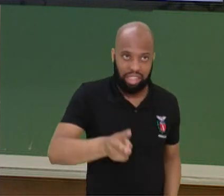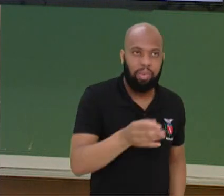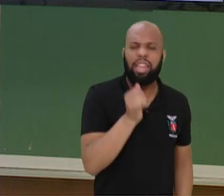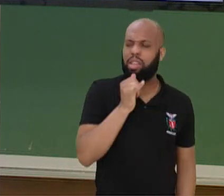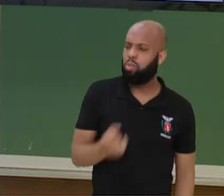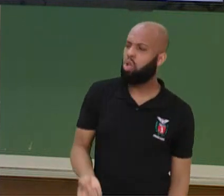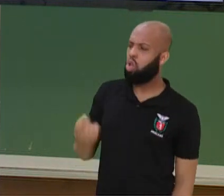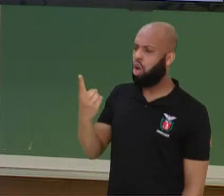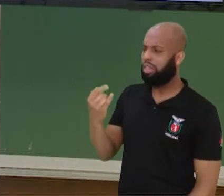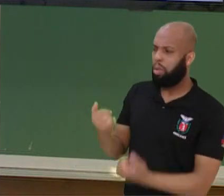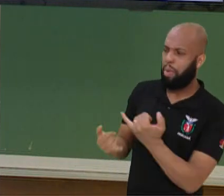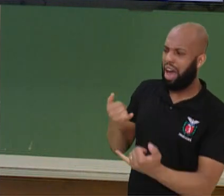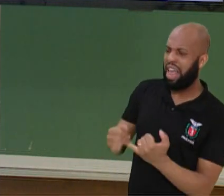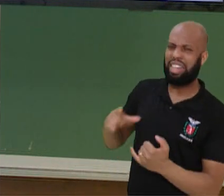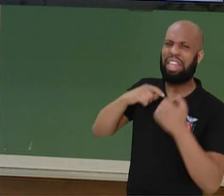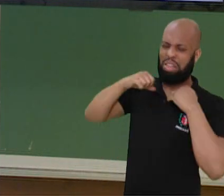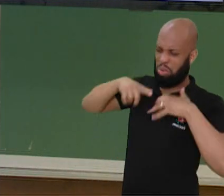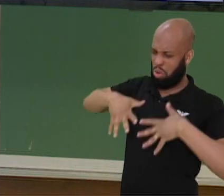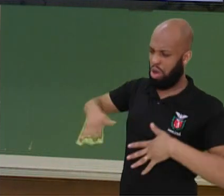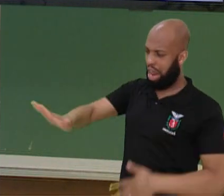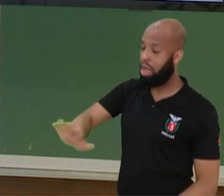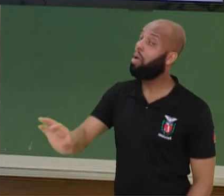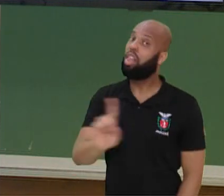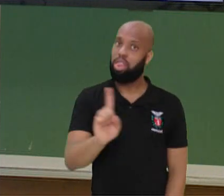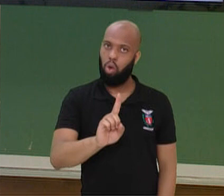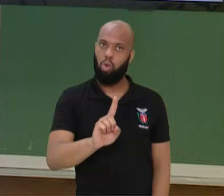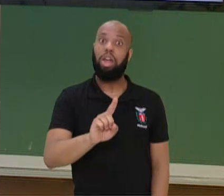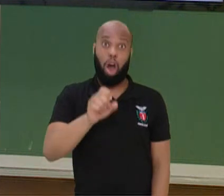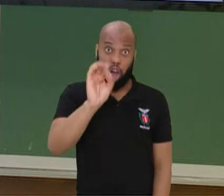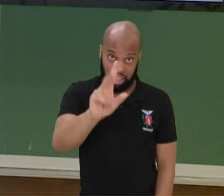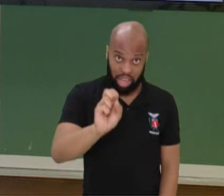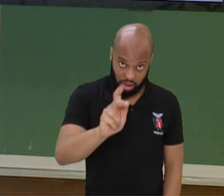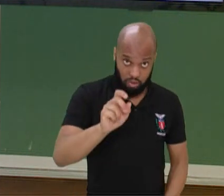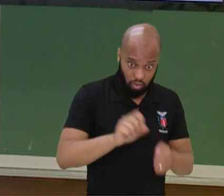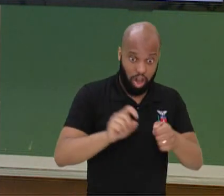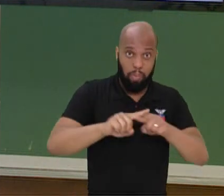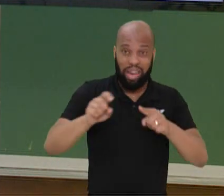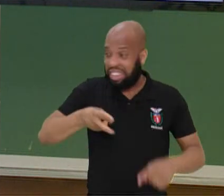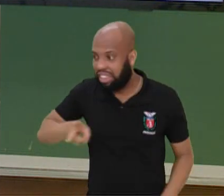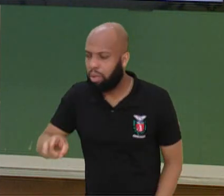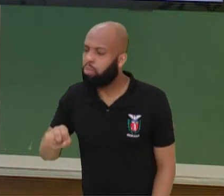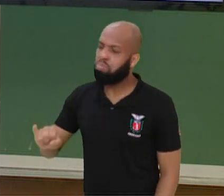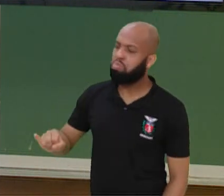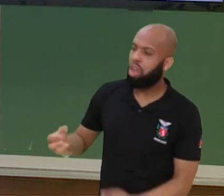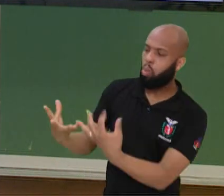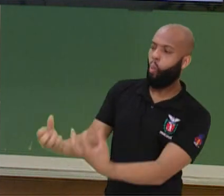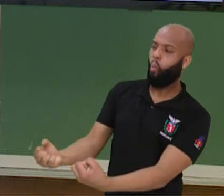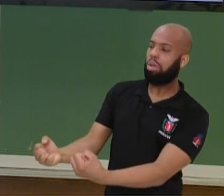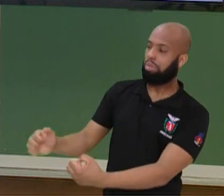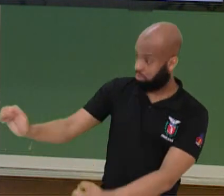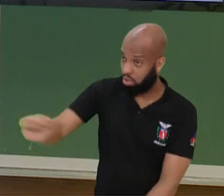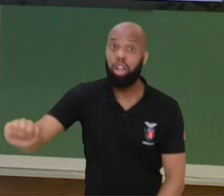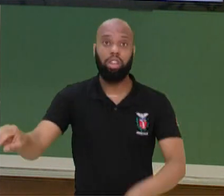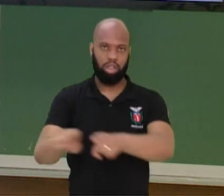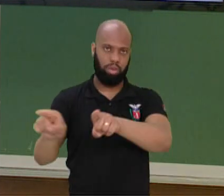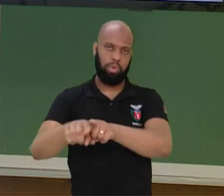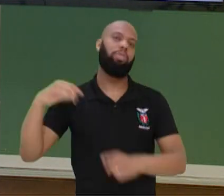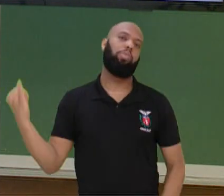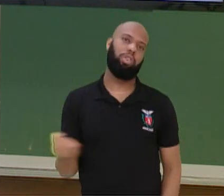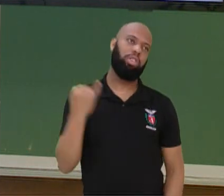aparência de que ficou suor, então sempre higienizar os equipamentos. E é importante evitar adaptações dos aparelhos.